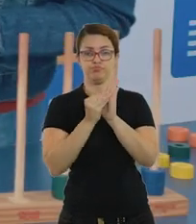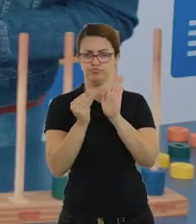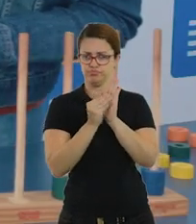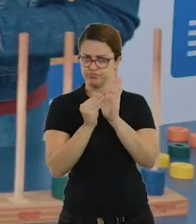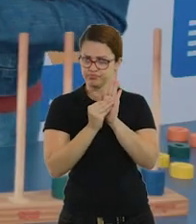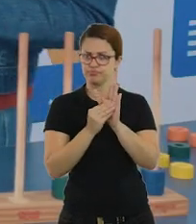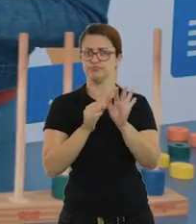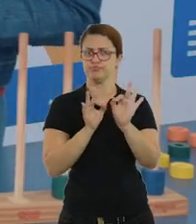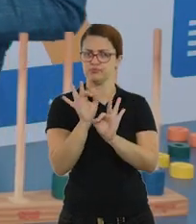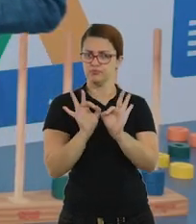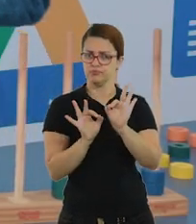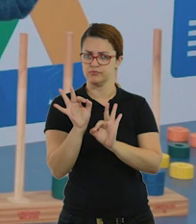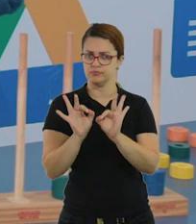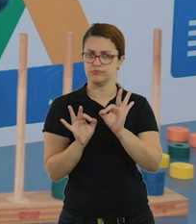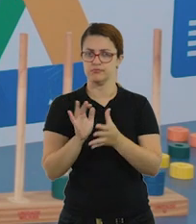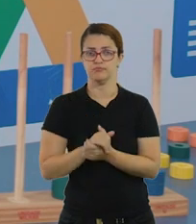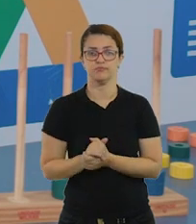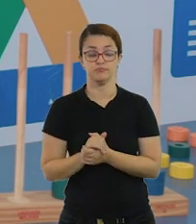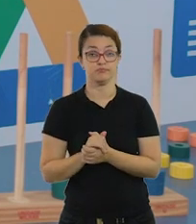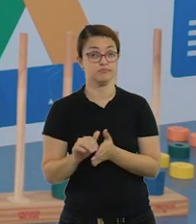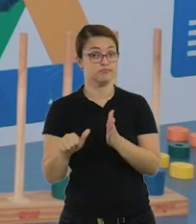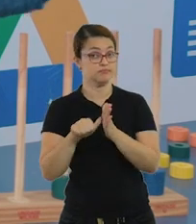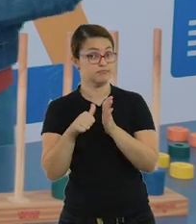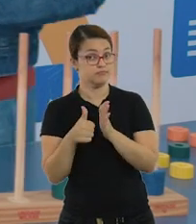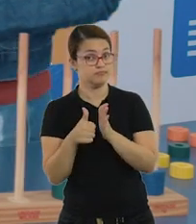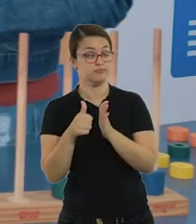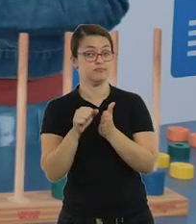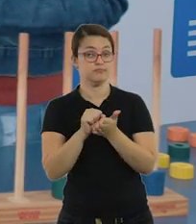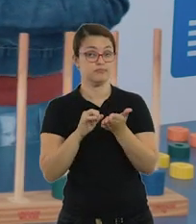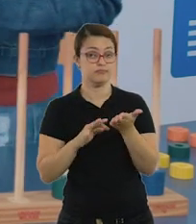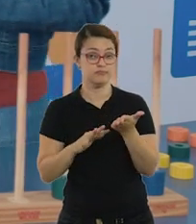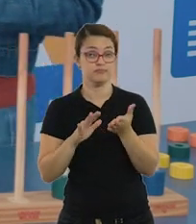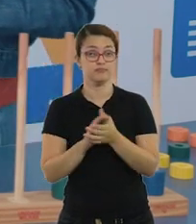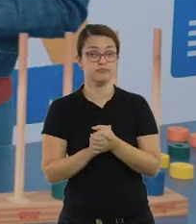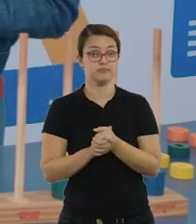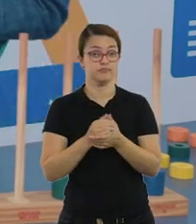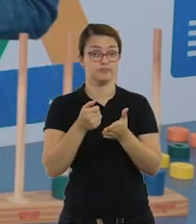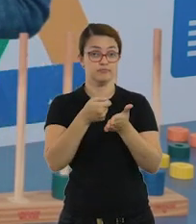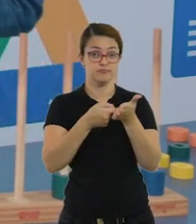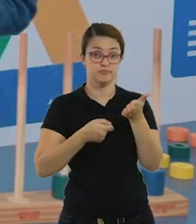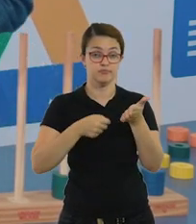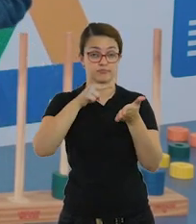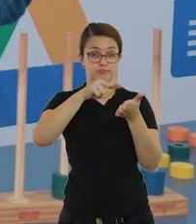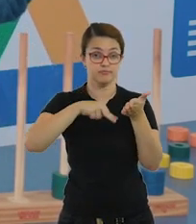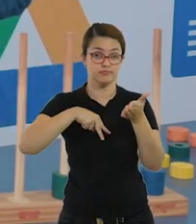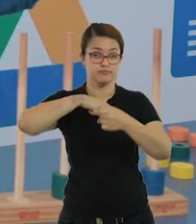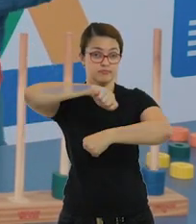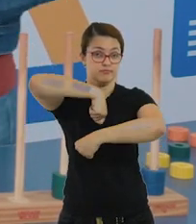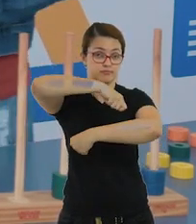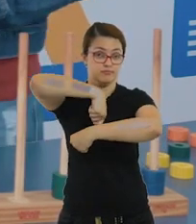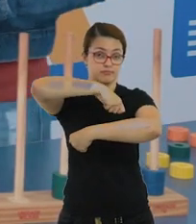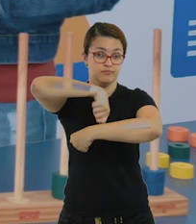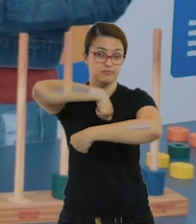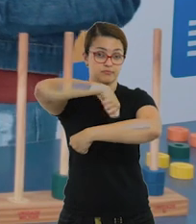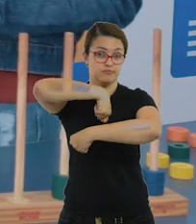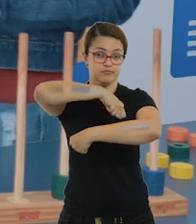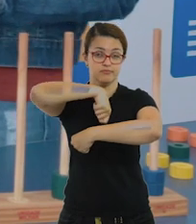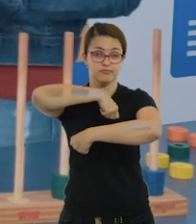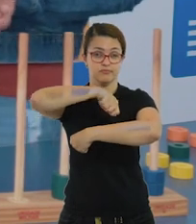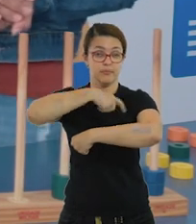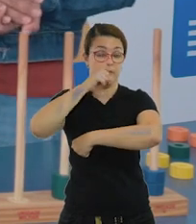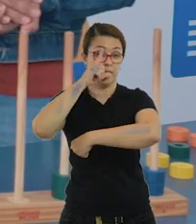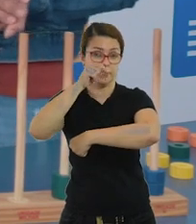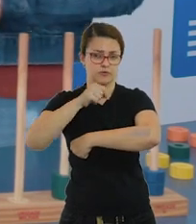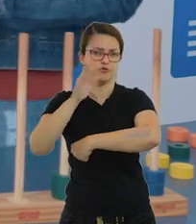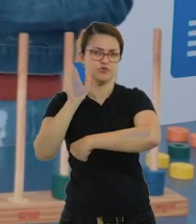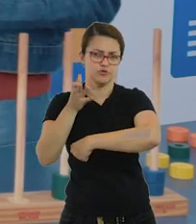ficar tudo organizado, tá bom? E a nossa primeira atividade. Atividade 1, leitura do poema Caldeirão da Bruxa, de Rosiana Munhai. Que foi a leitura